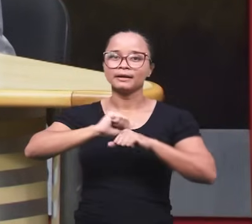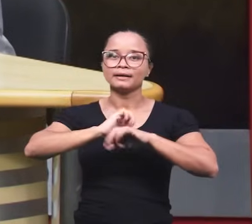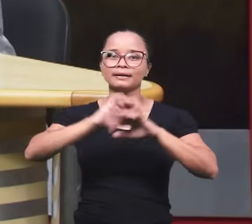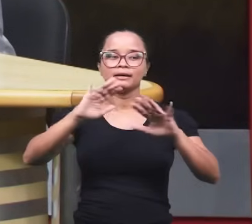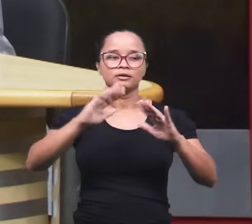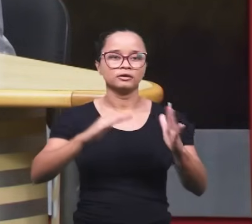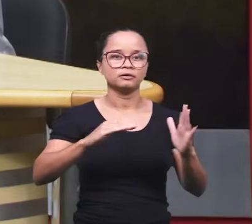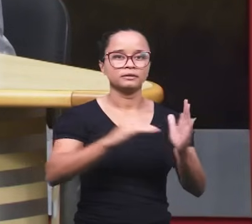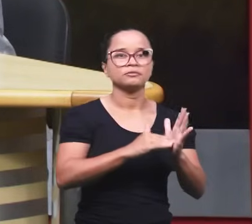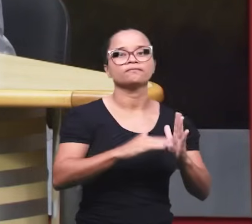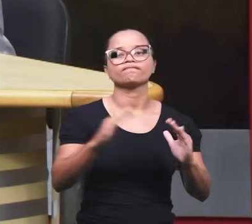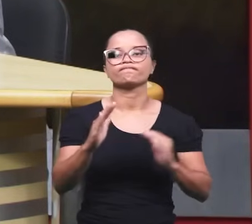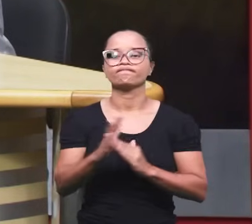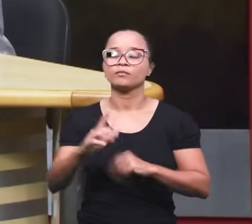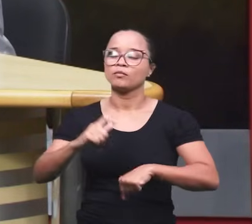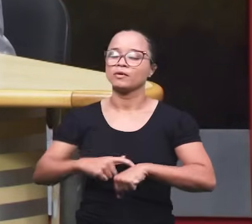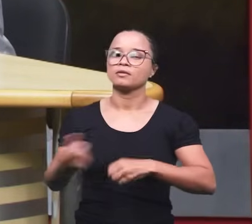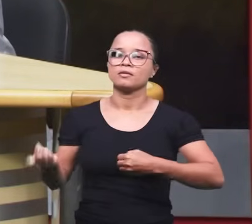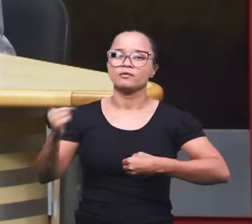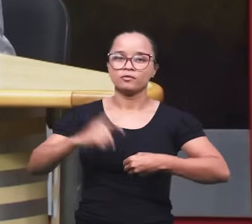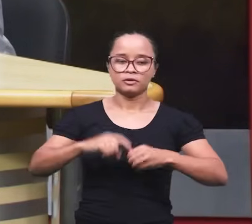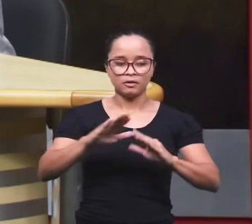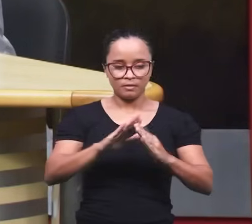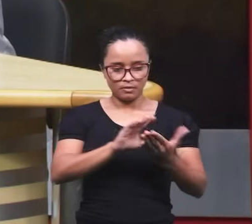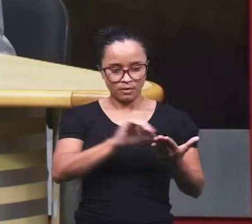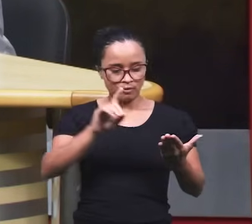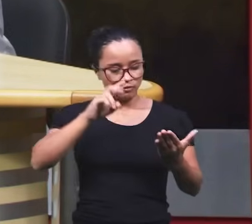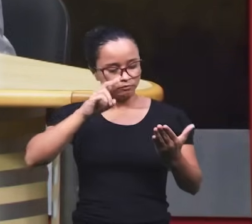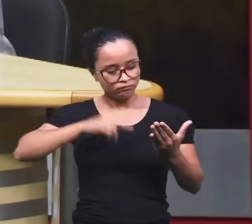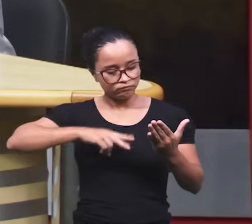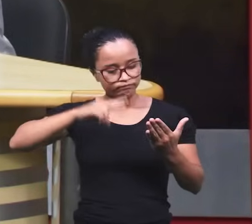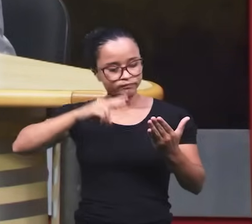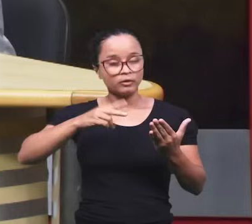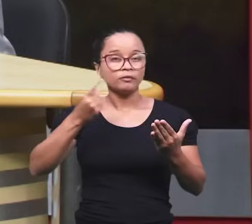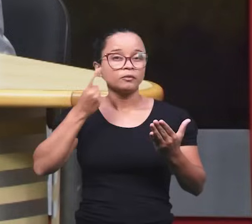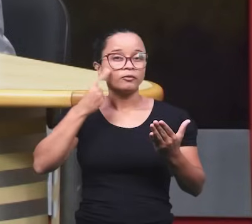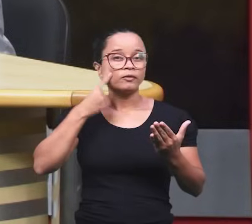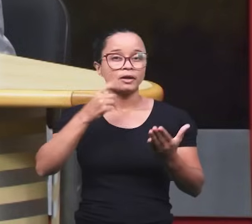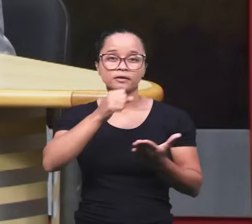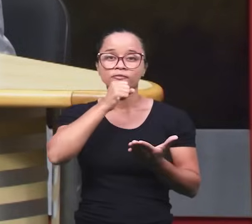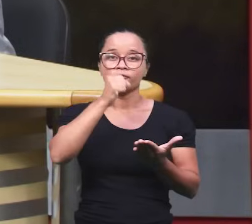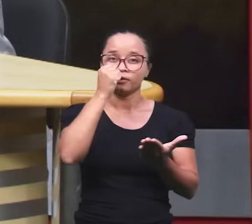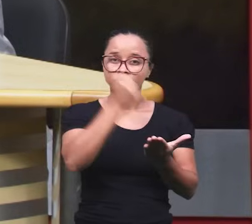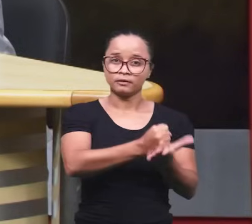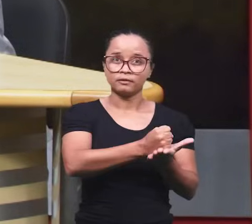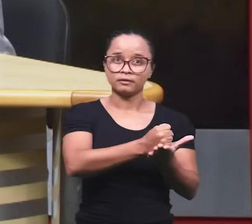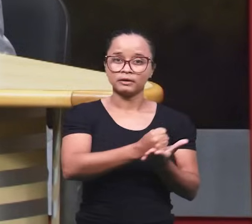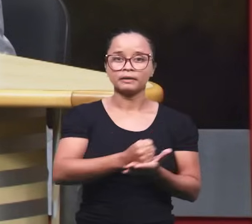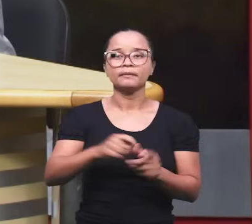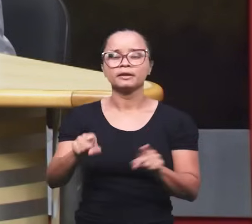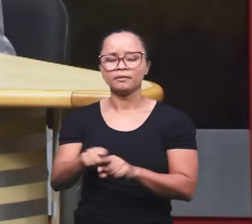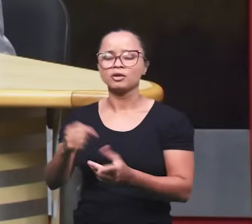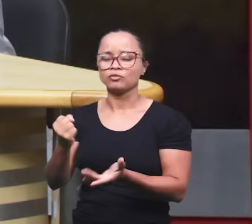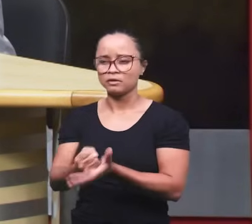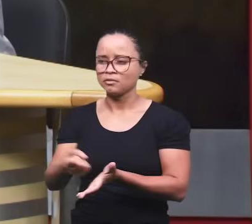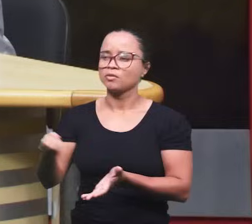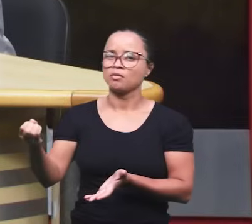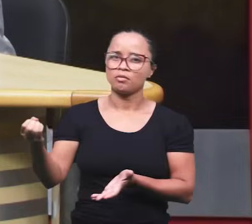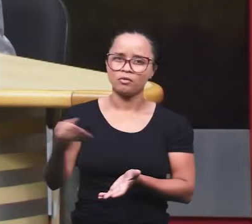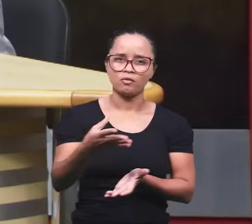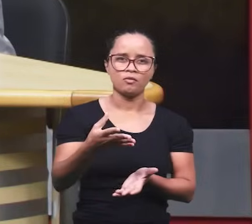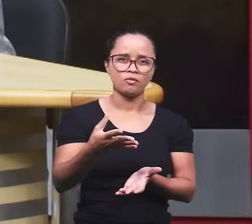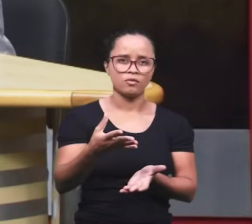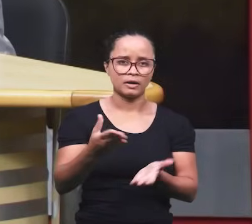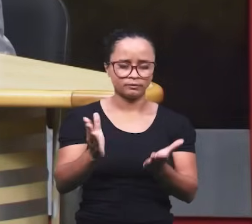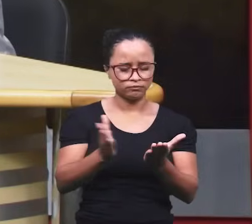claramente esse limite que quando nós voltamos paraa palavra nós vamos encontrar ele no velho testamento no Novo